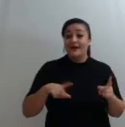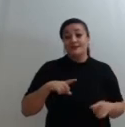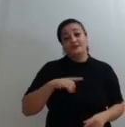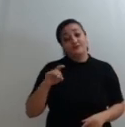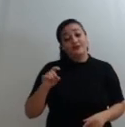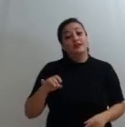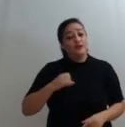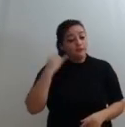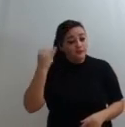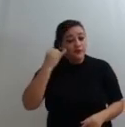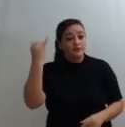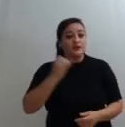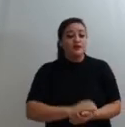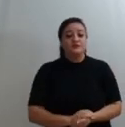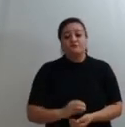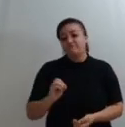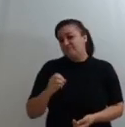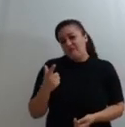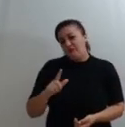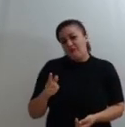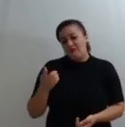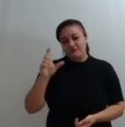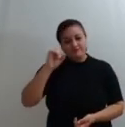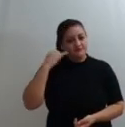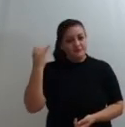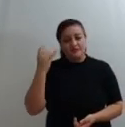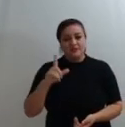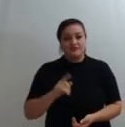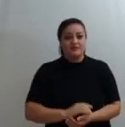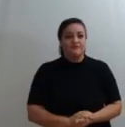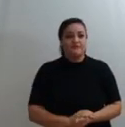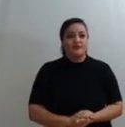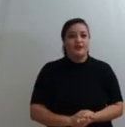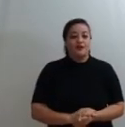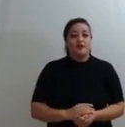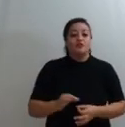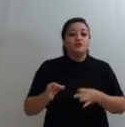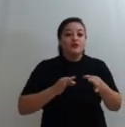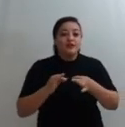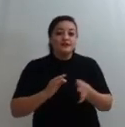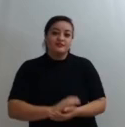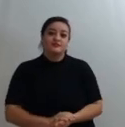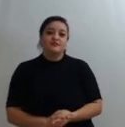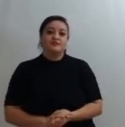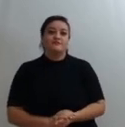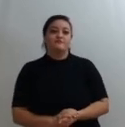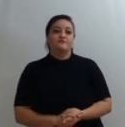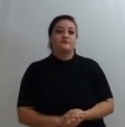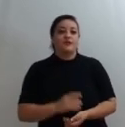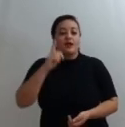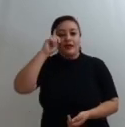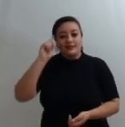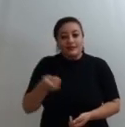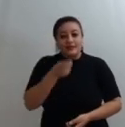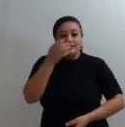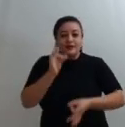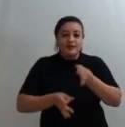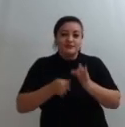ou talvez não, de ordem prática. A determinação judicial